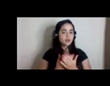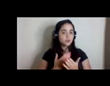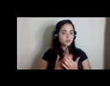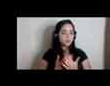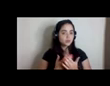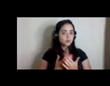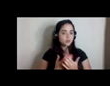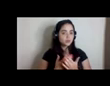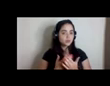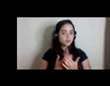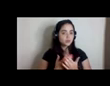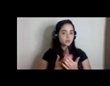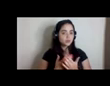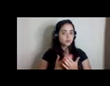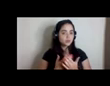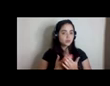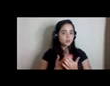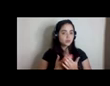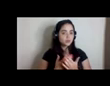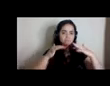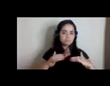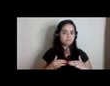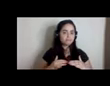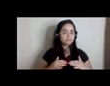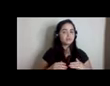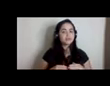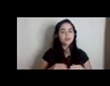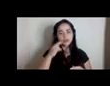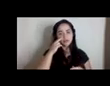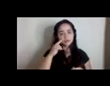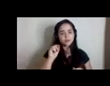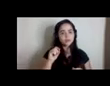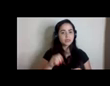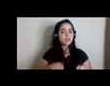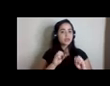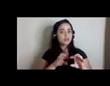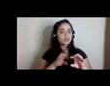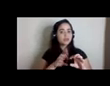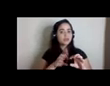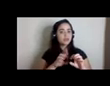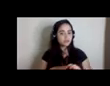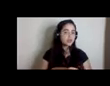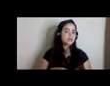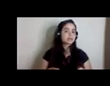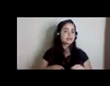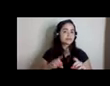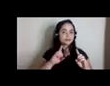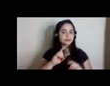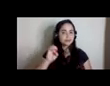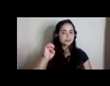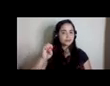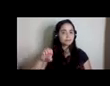A escola é uma instituição hierárquica que visa educar na e para a